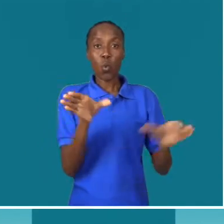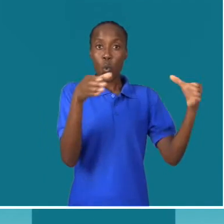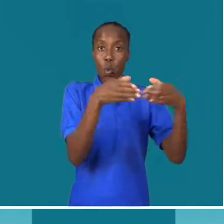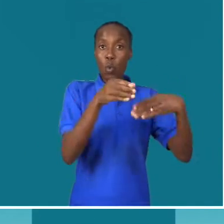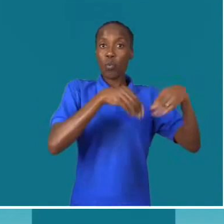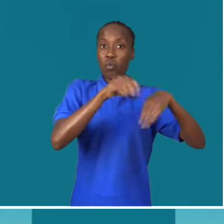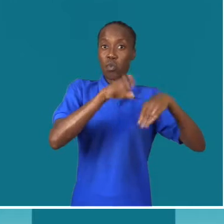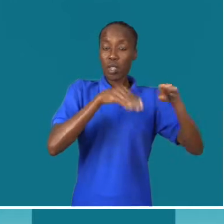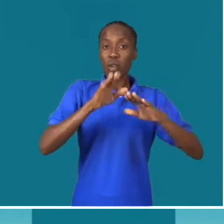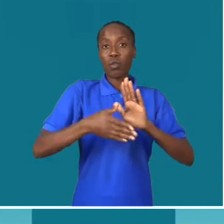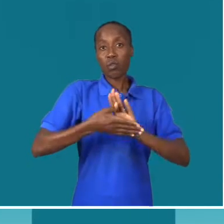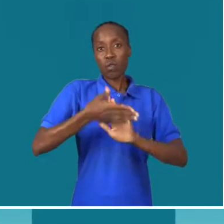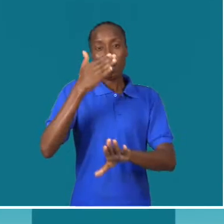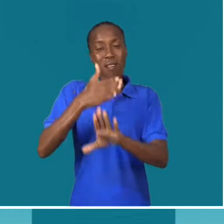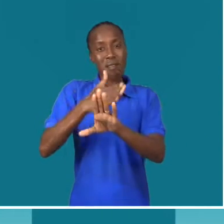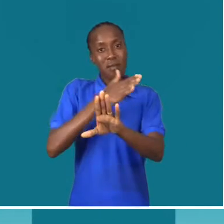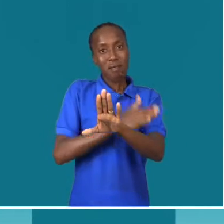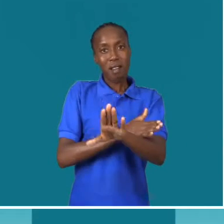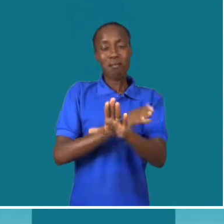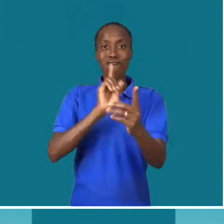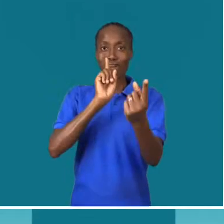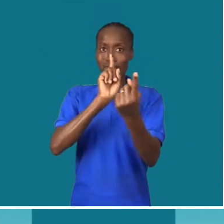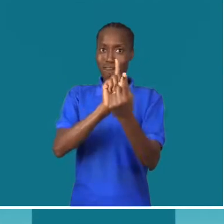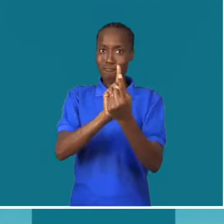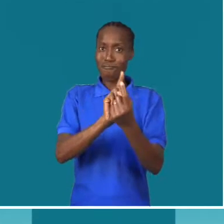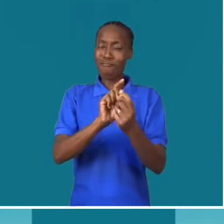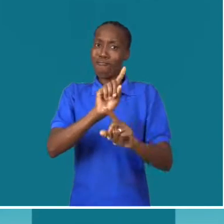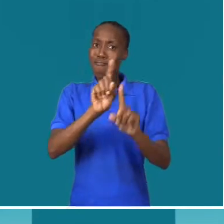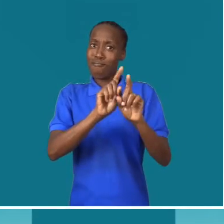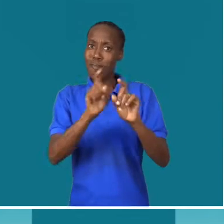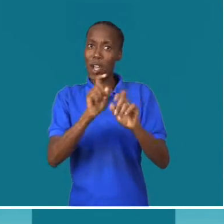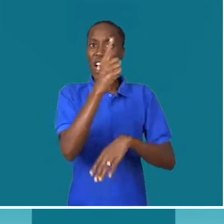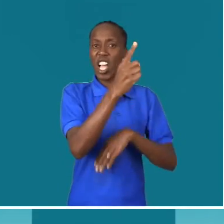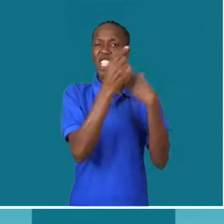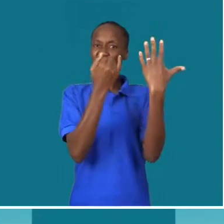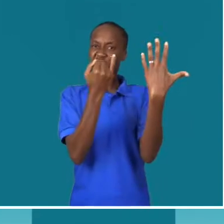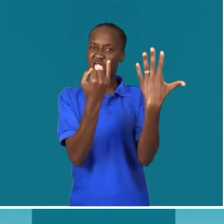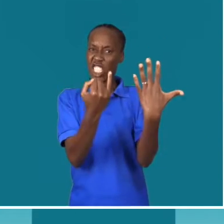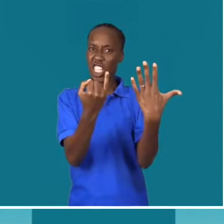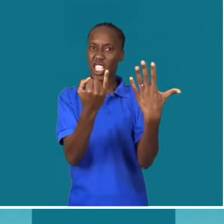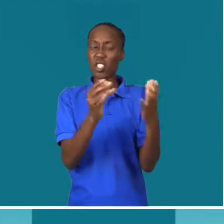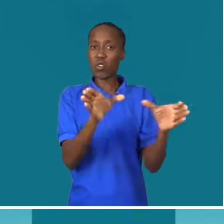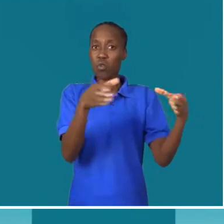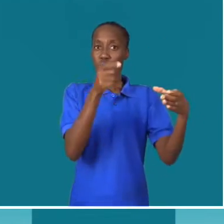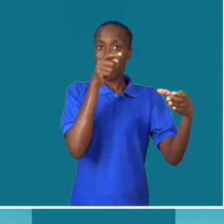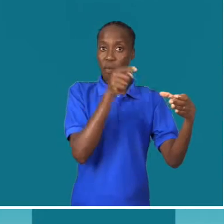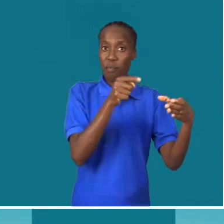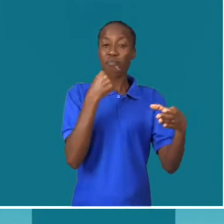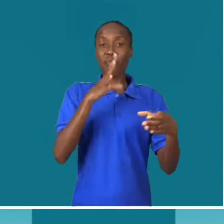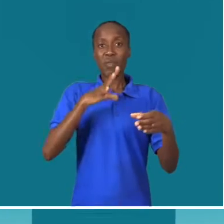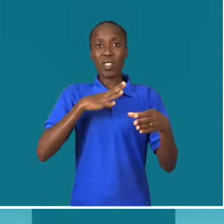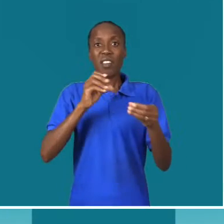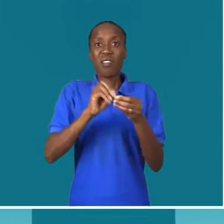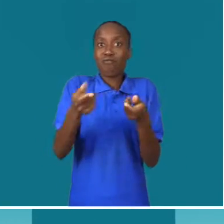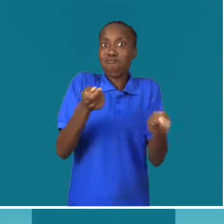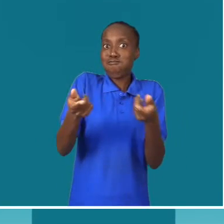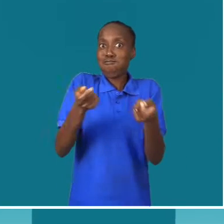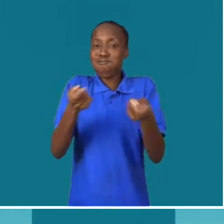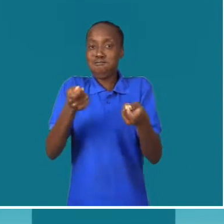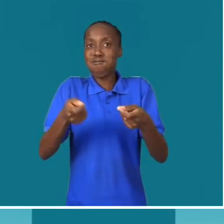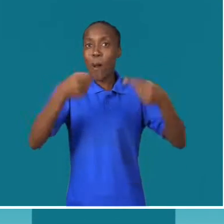Depois de consulta a 16 clubes filiados a este organismo que gera a prova, segundo Ananias